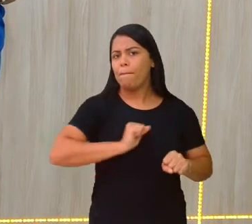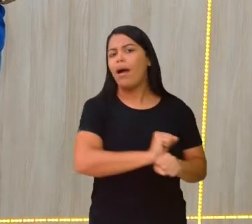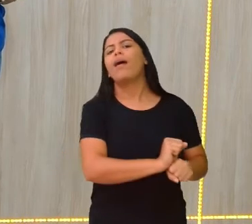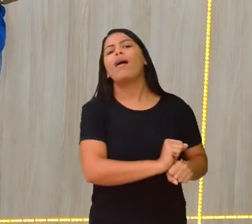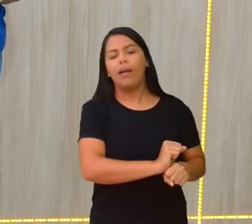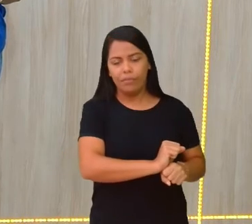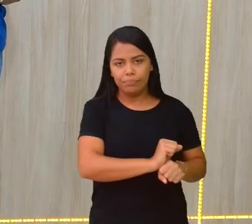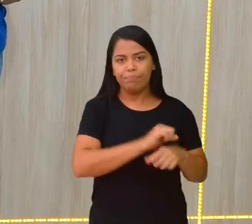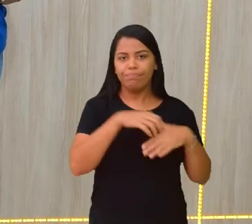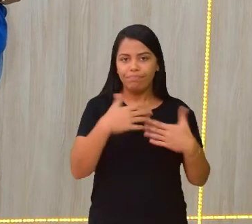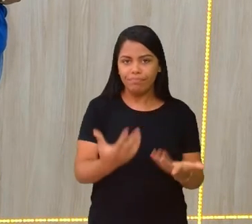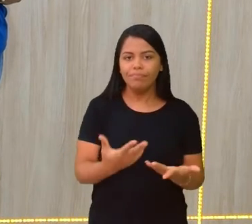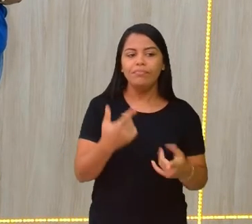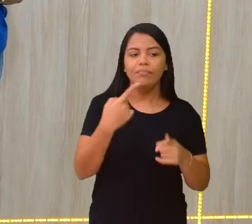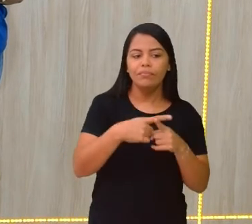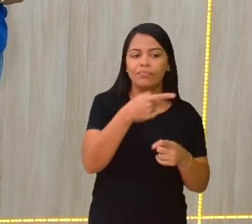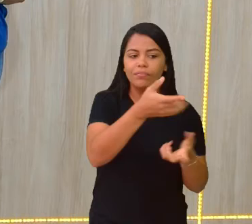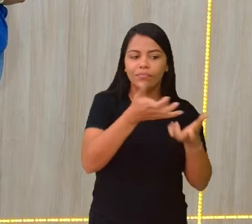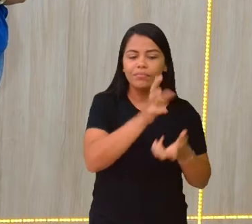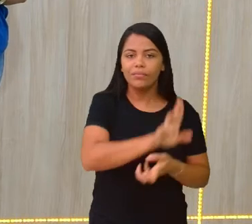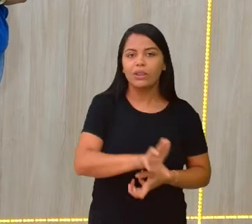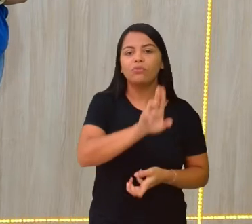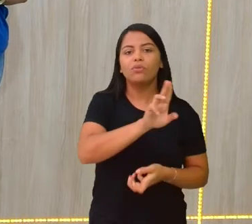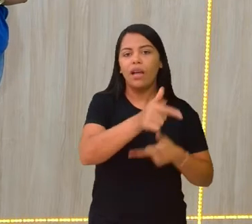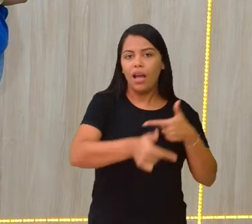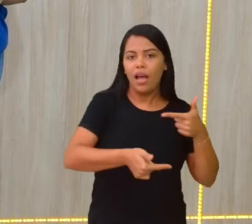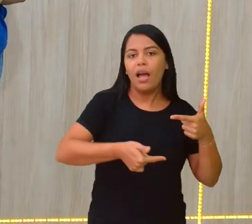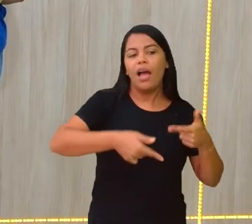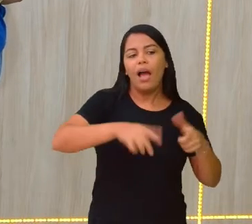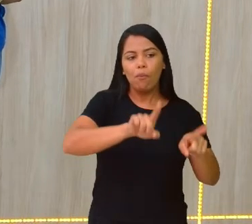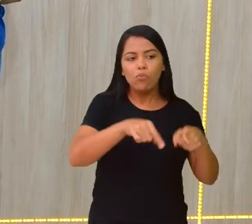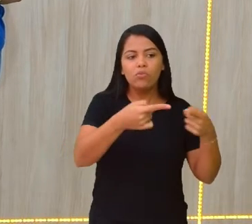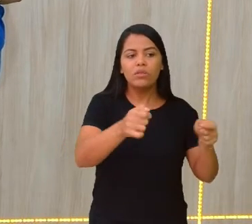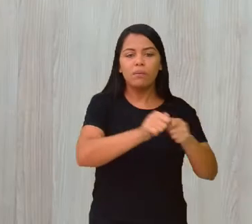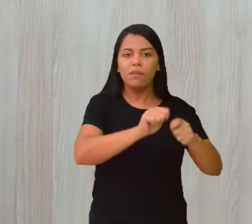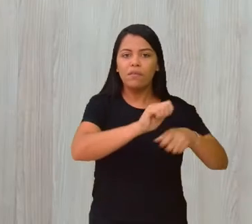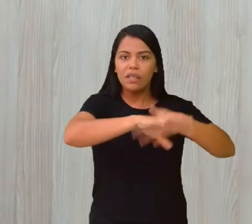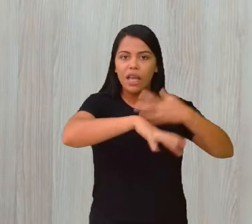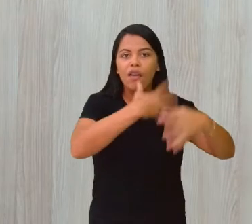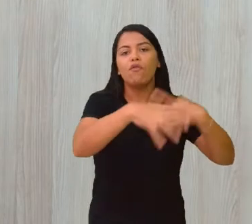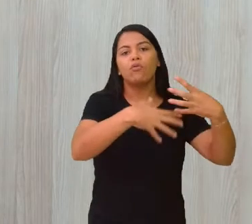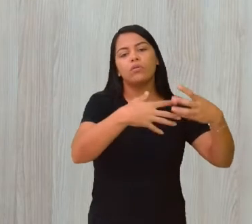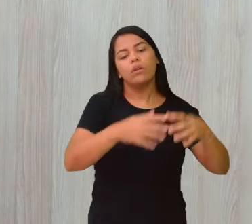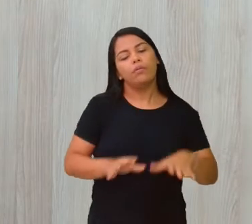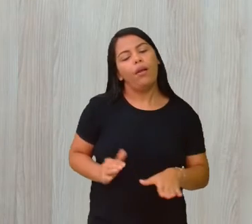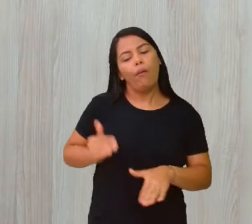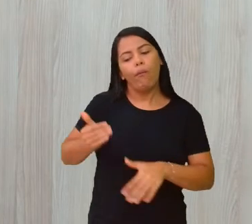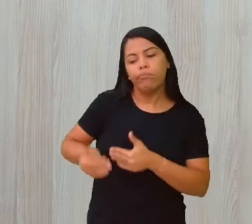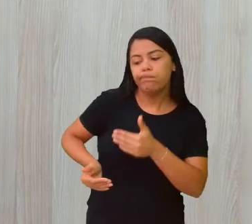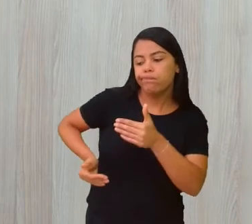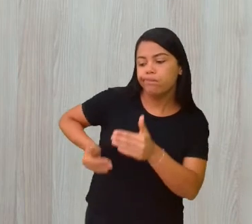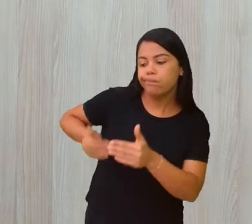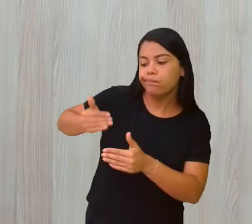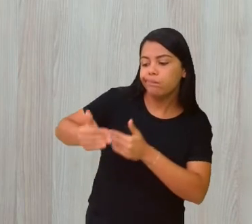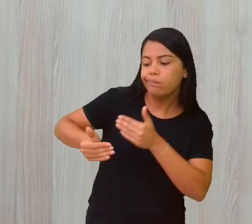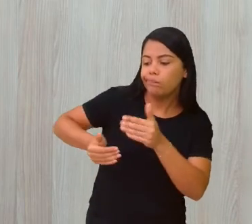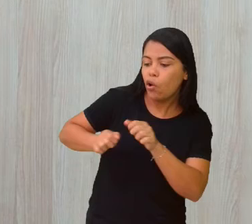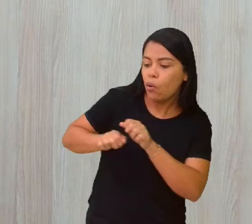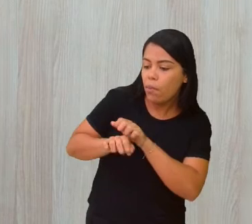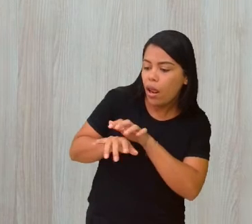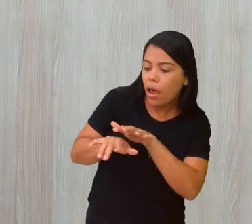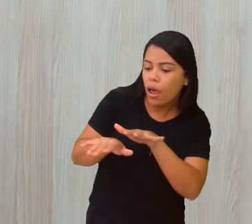da música e tudo mais, né? Exatamente. E aos poucos que foram ganhando espaço na sociedade,